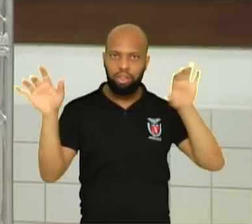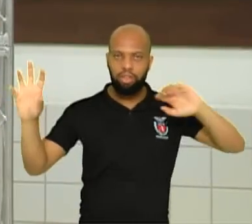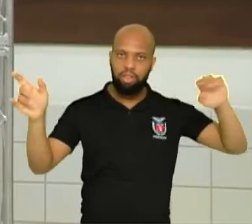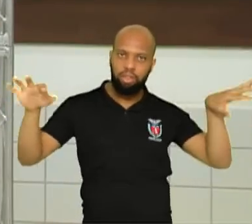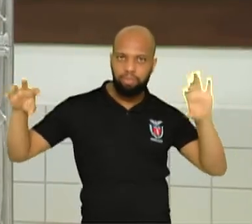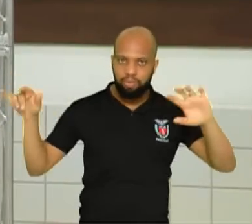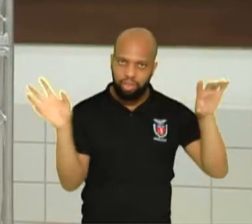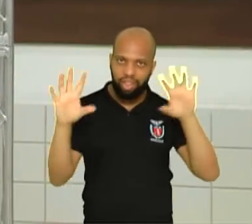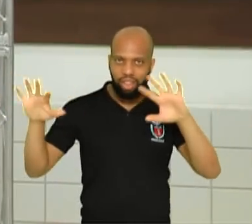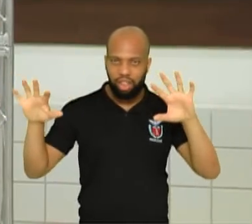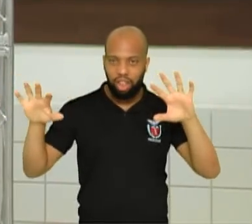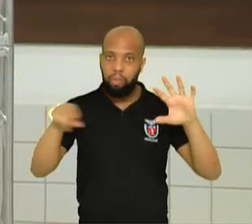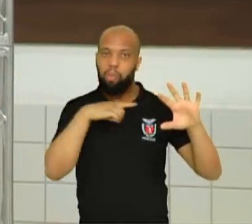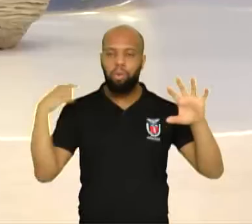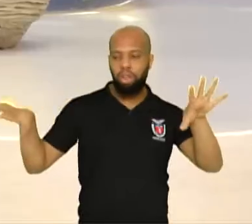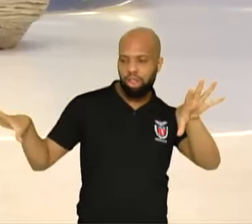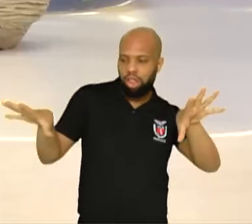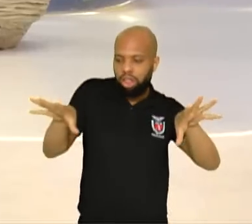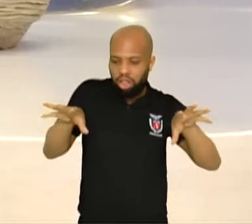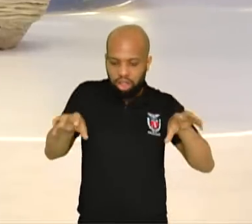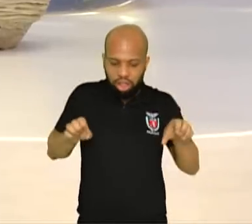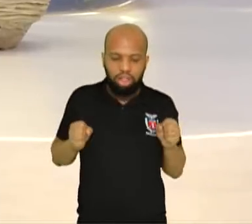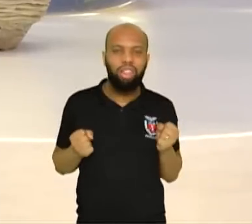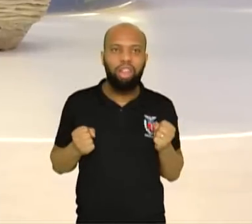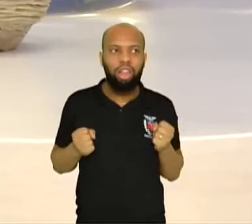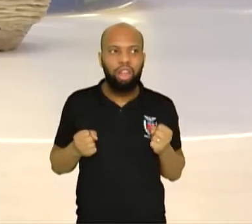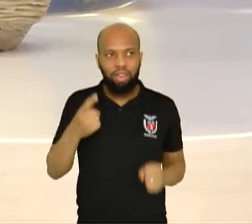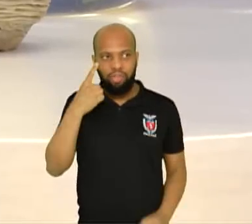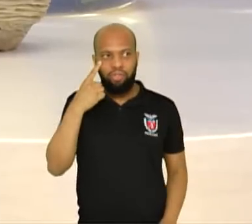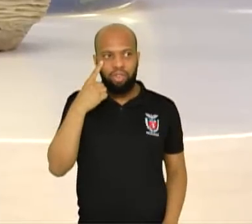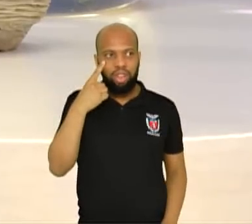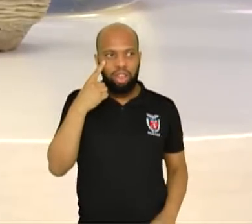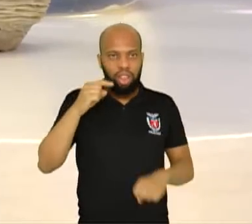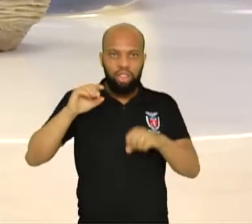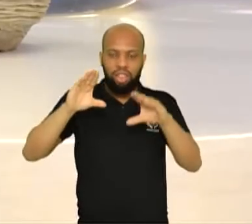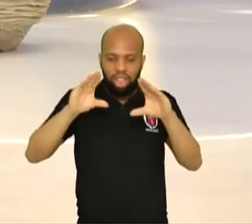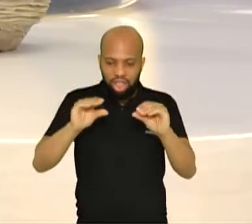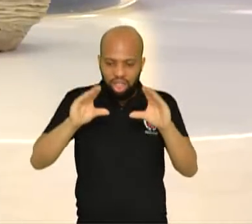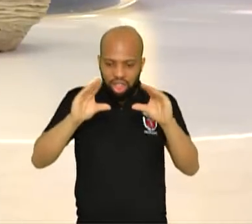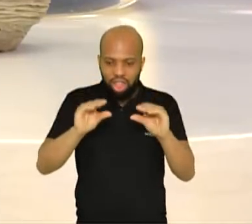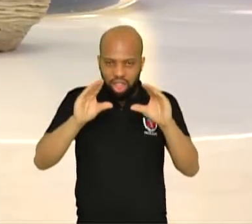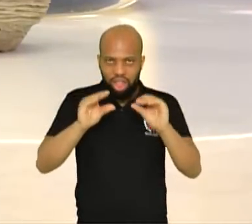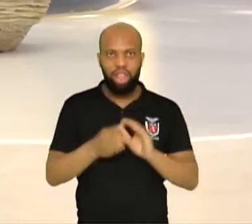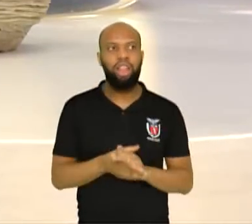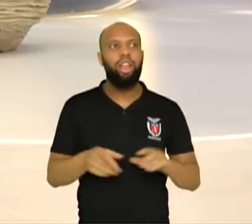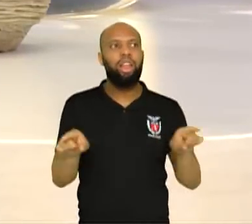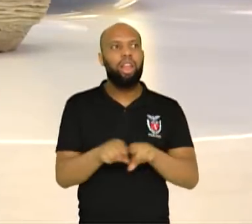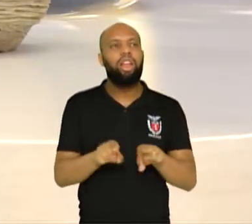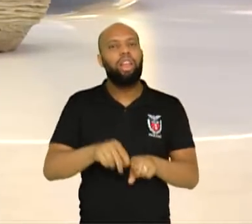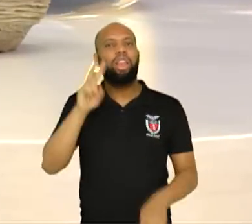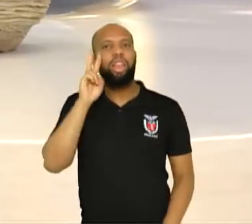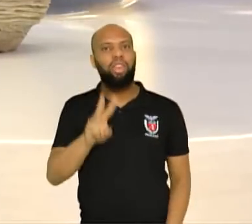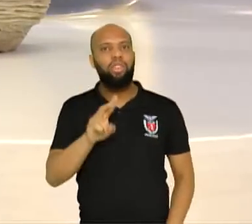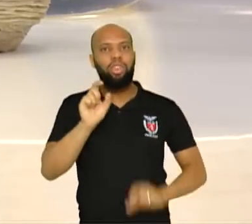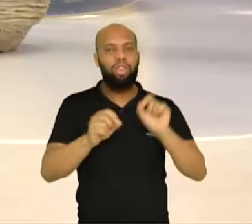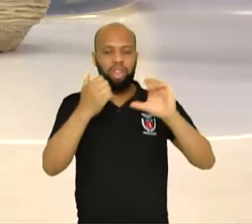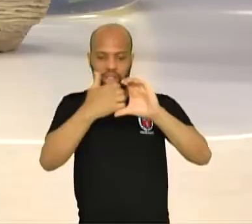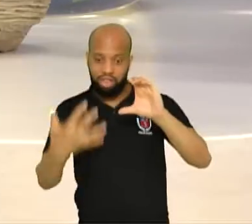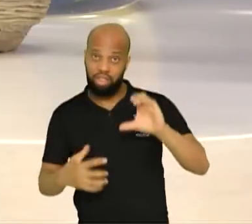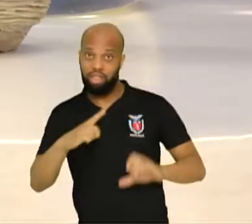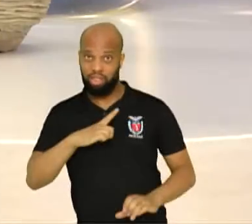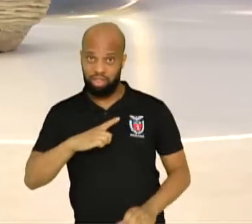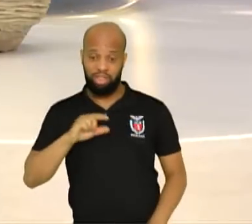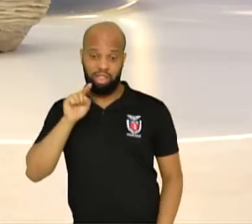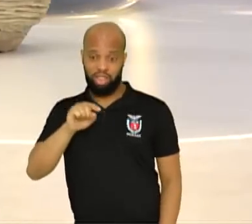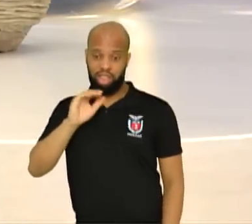dentro. No caso aqui, você pode perceber que ela é bem fofinha. E a gente vai ver quais características que a